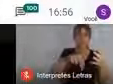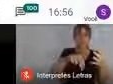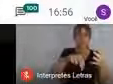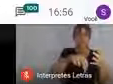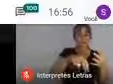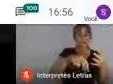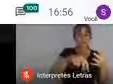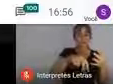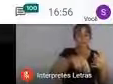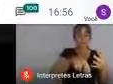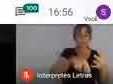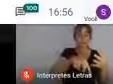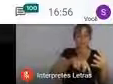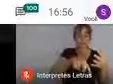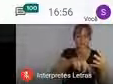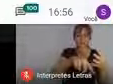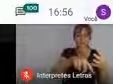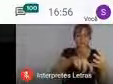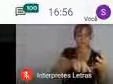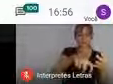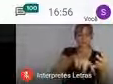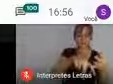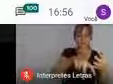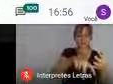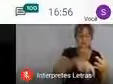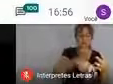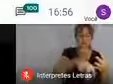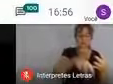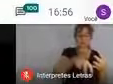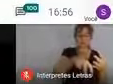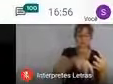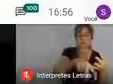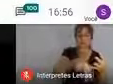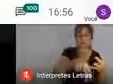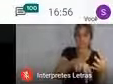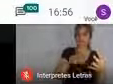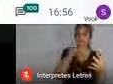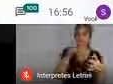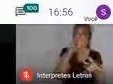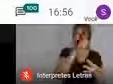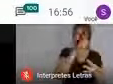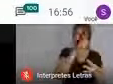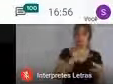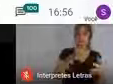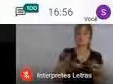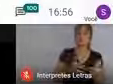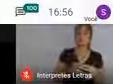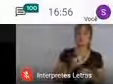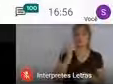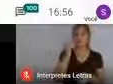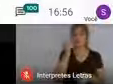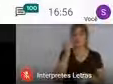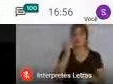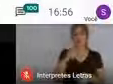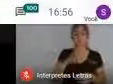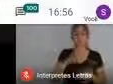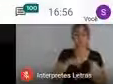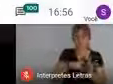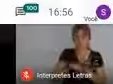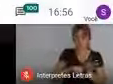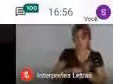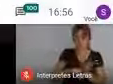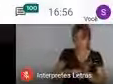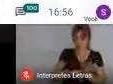meio diferente, eu realmente fiz uma pesquisa lexical, etimológica, mas